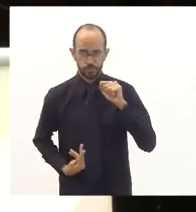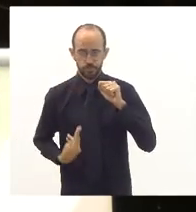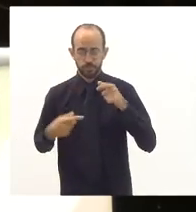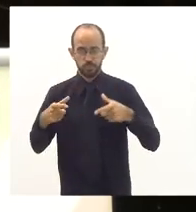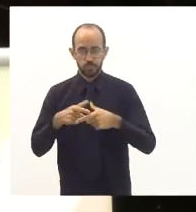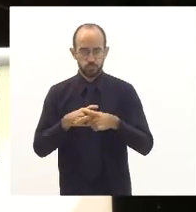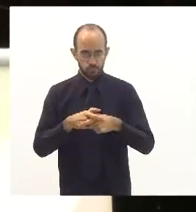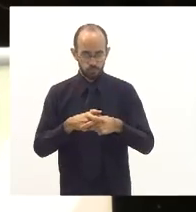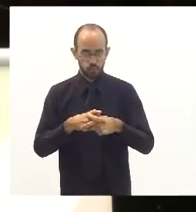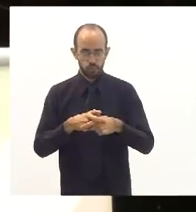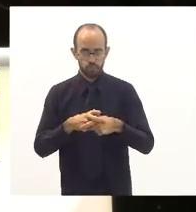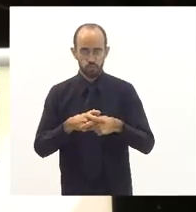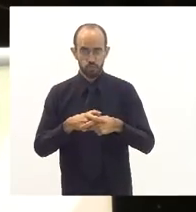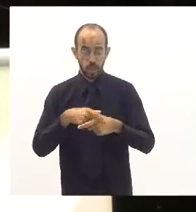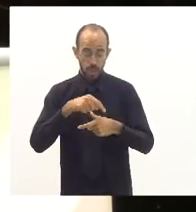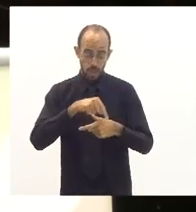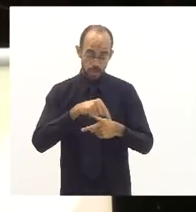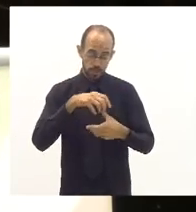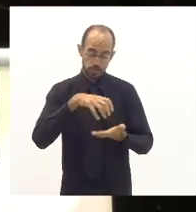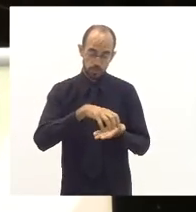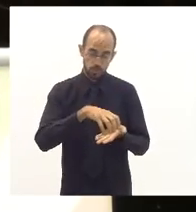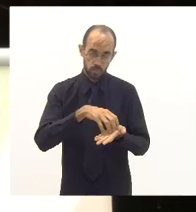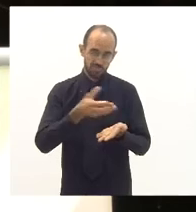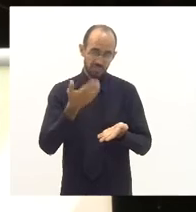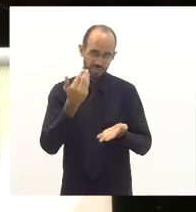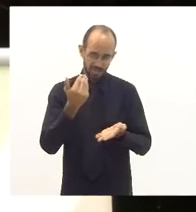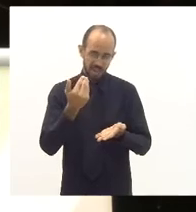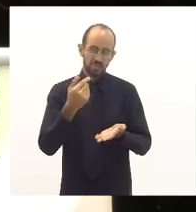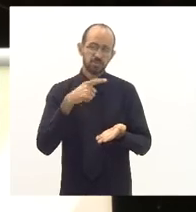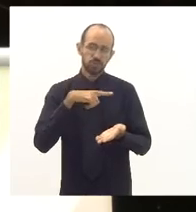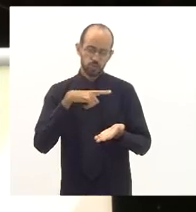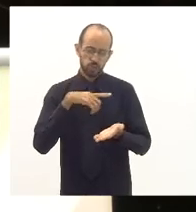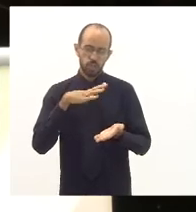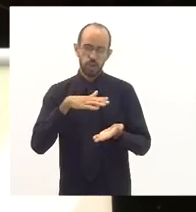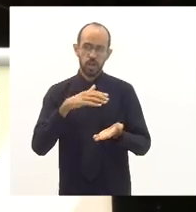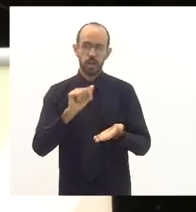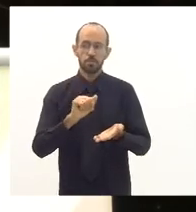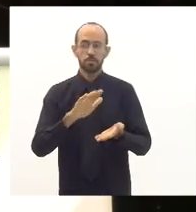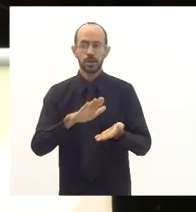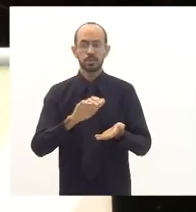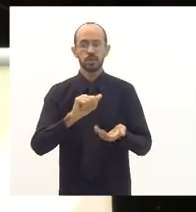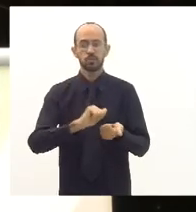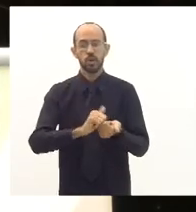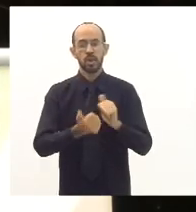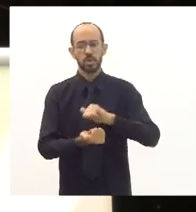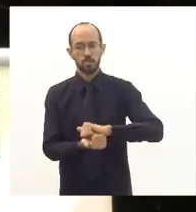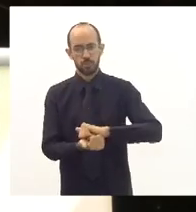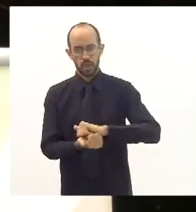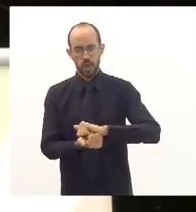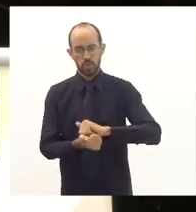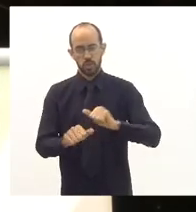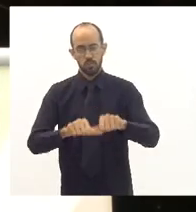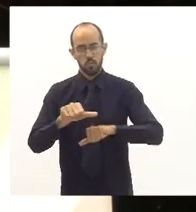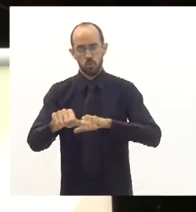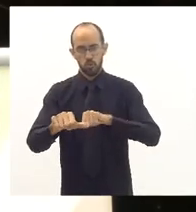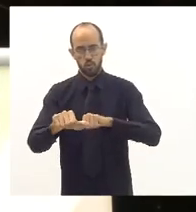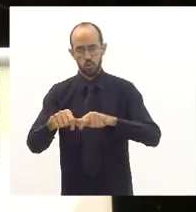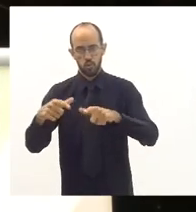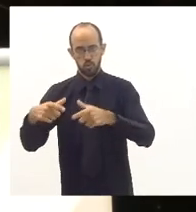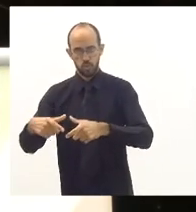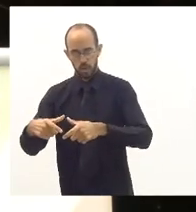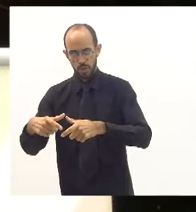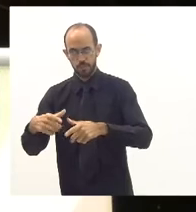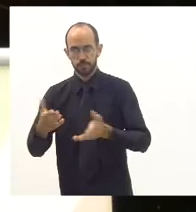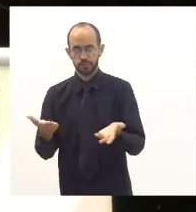Minorias. Esse órgão, ele não é que ele tenha sido extinto, mas ele foi realocado, ele mudou de lugar. Então,